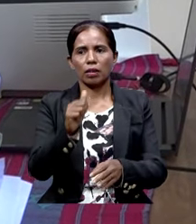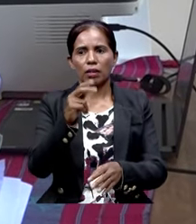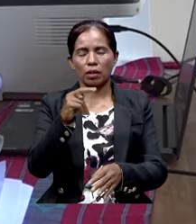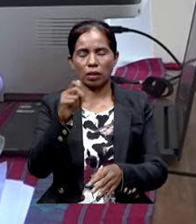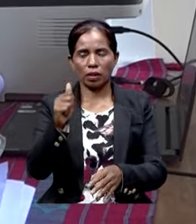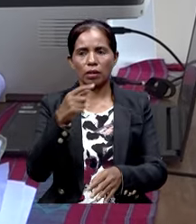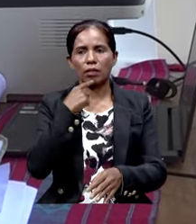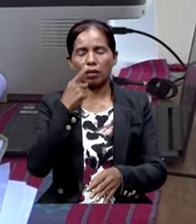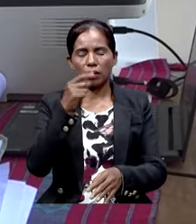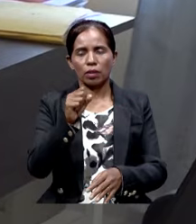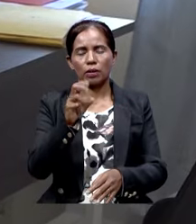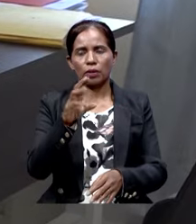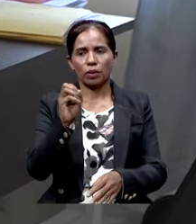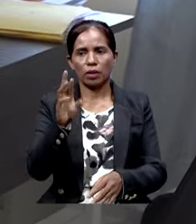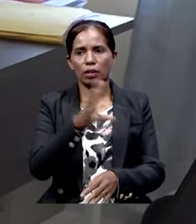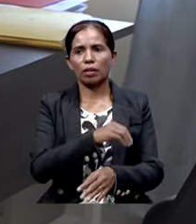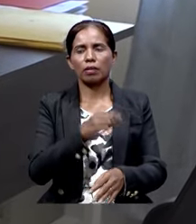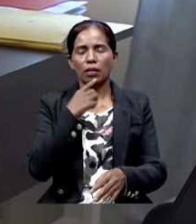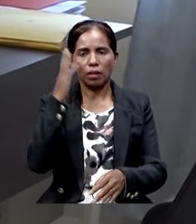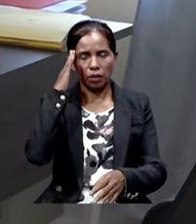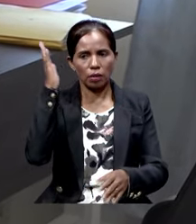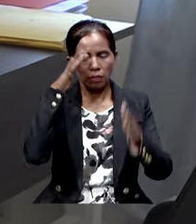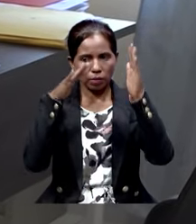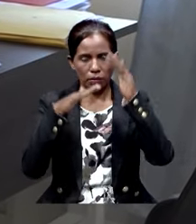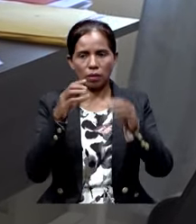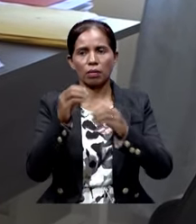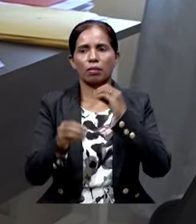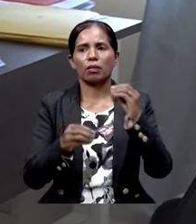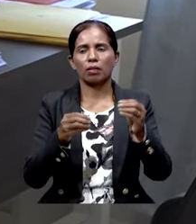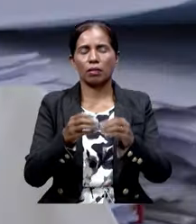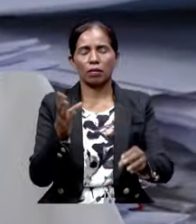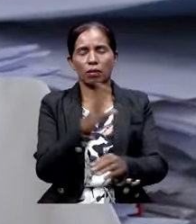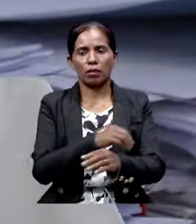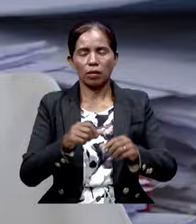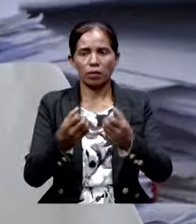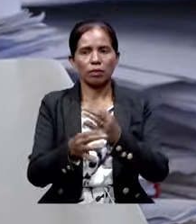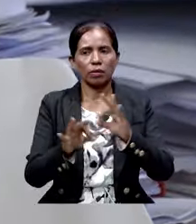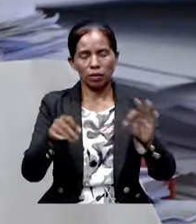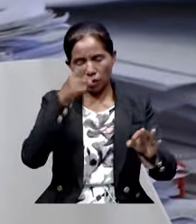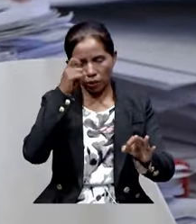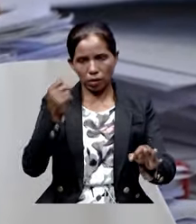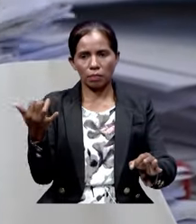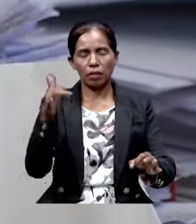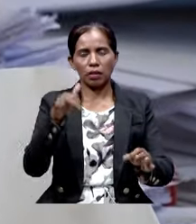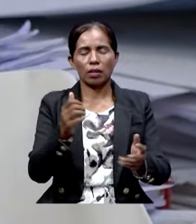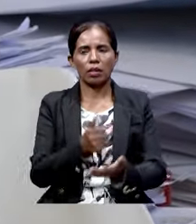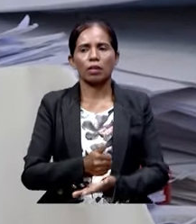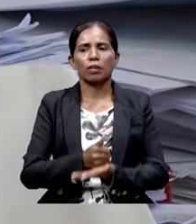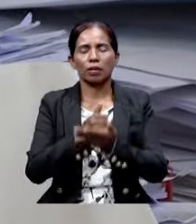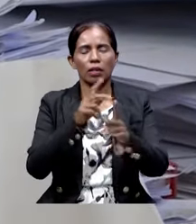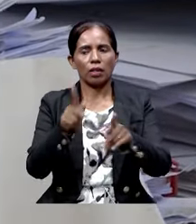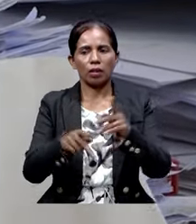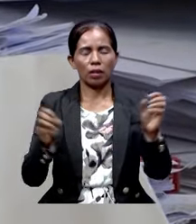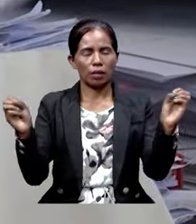da Conceição Soares reconhece. Problema ne katak, blanco hotulalais tamba sira atende ema la